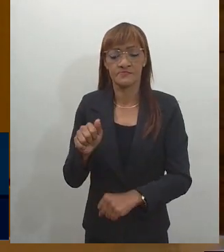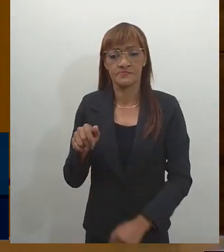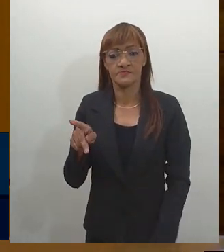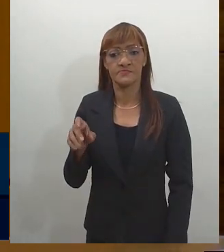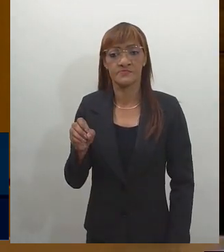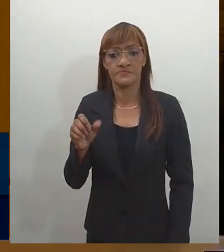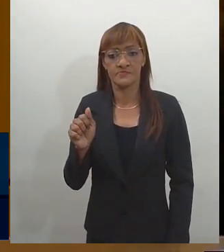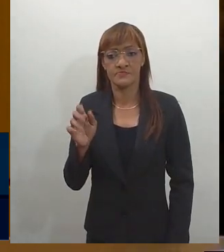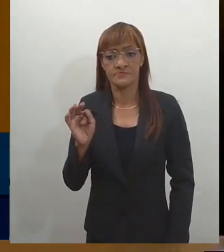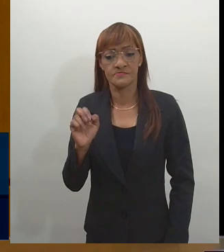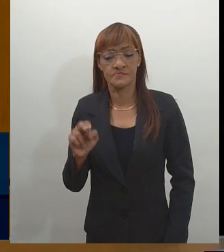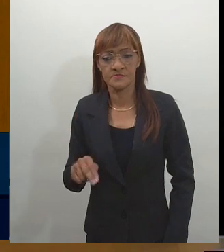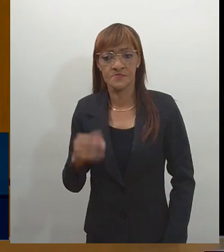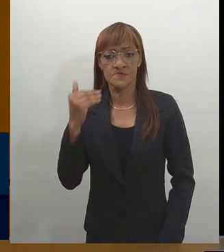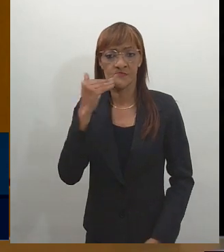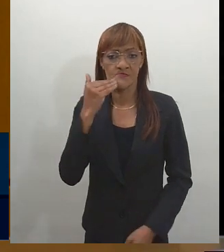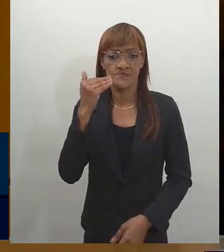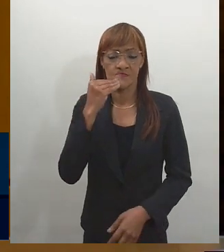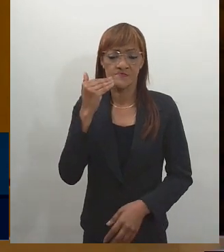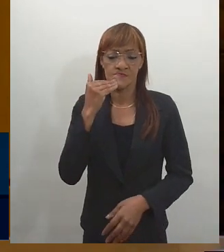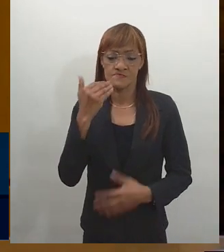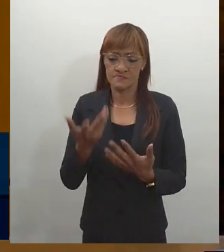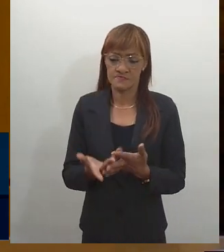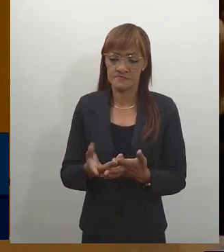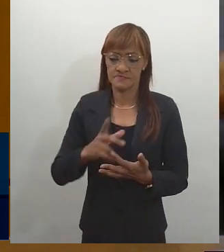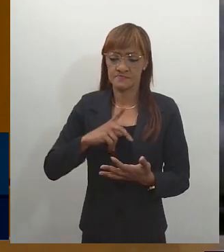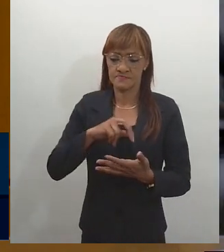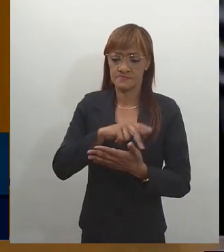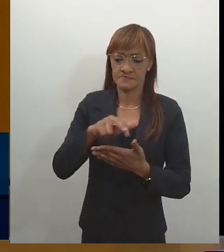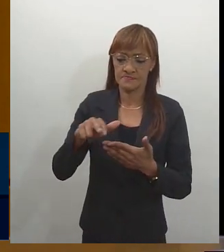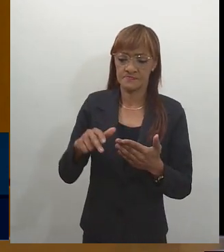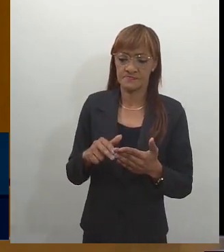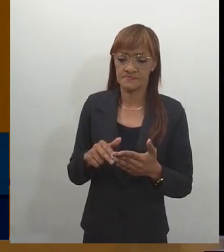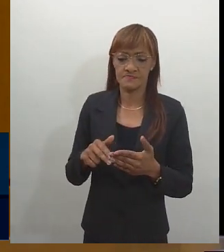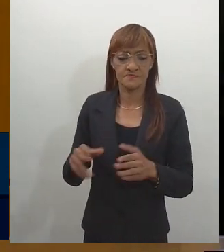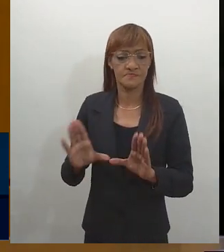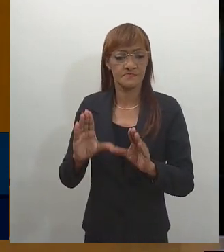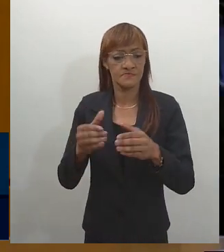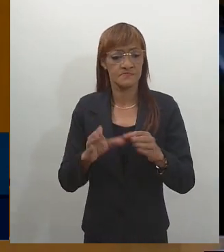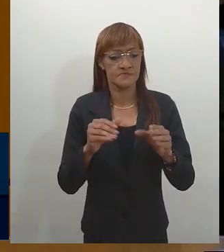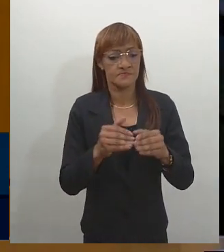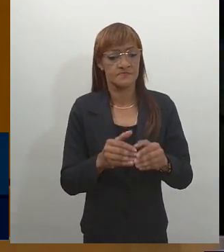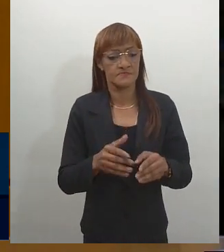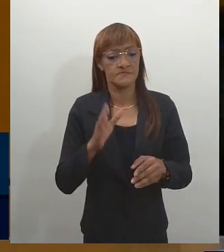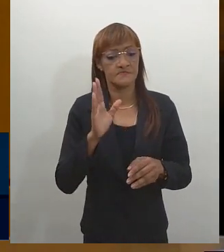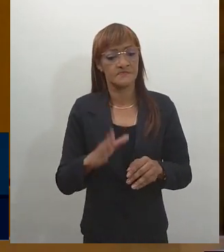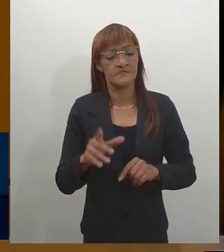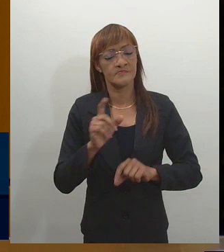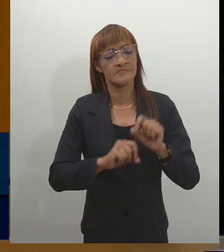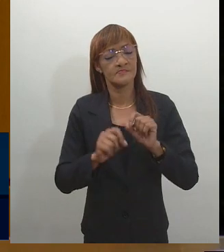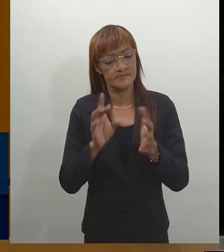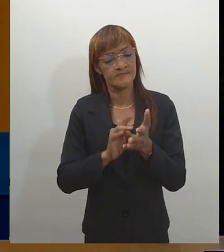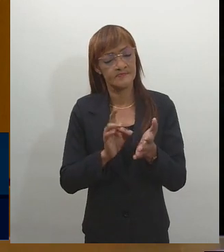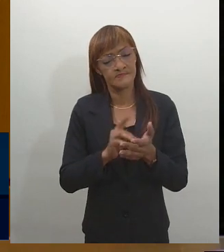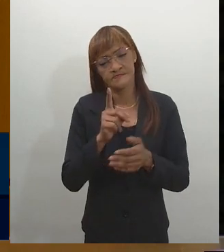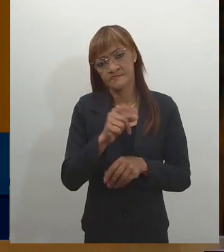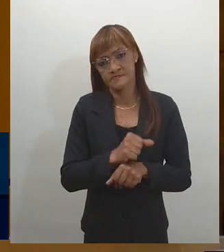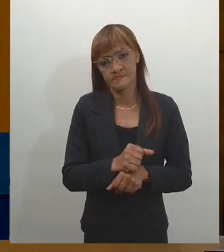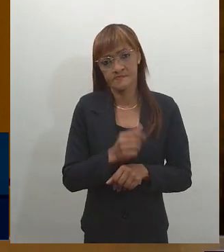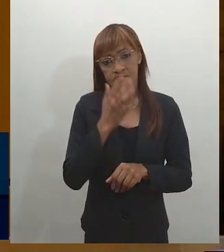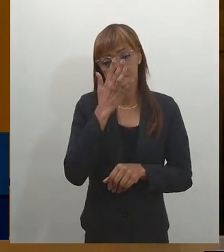dia da fiscalização uma equipe do DR fazendo um tapa-buraco, é bem verdade, bem lentamente, mas não sei se ali